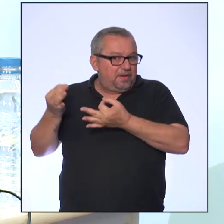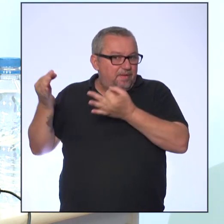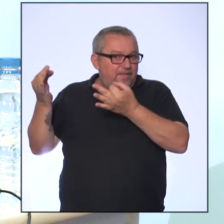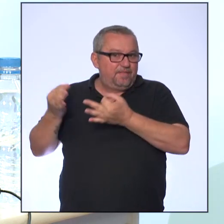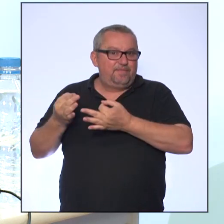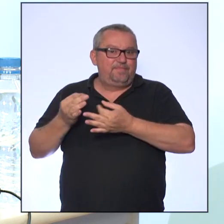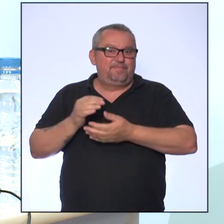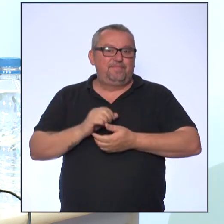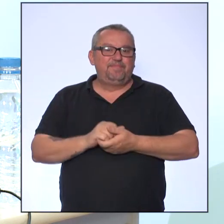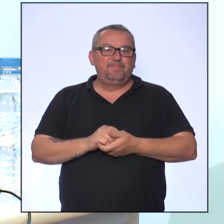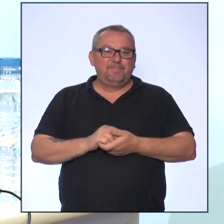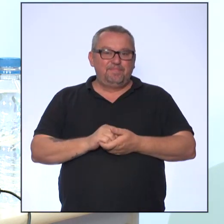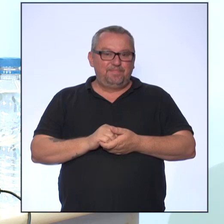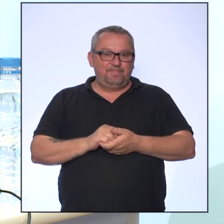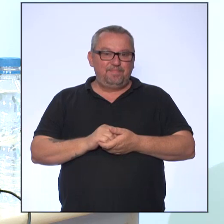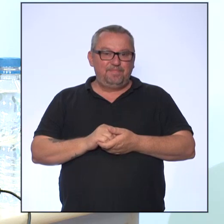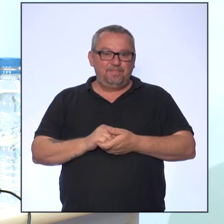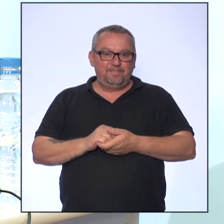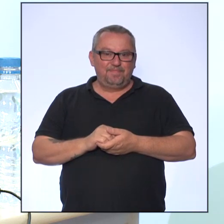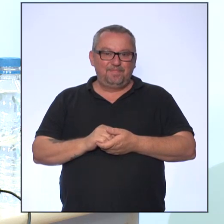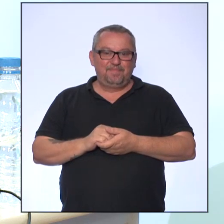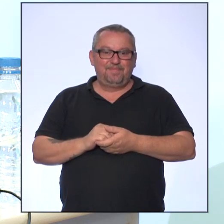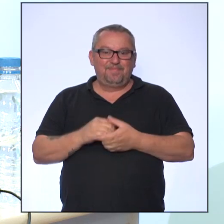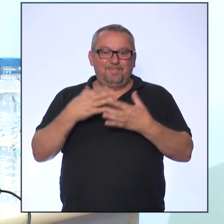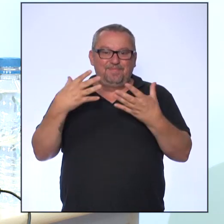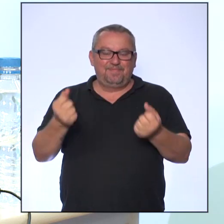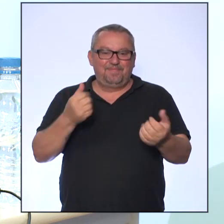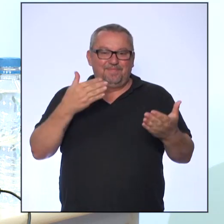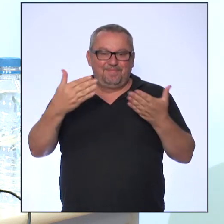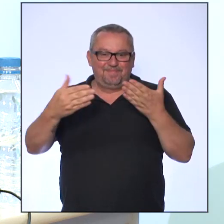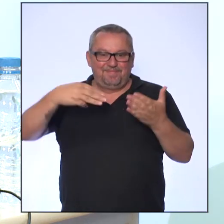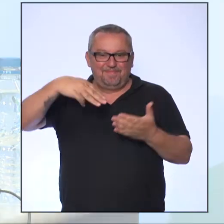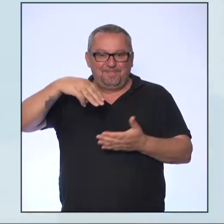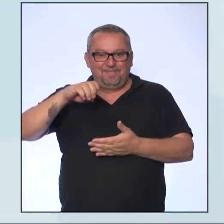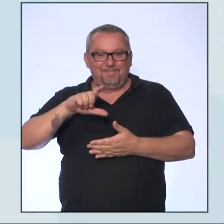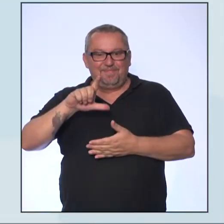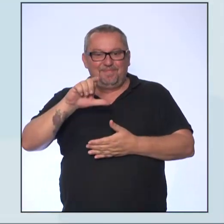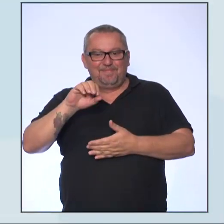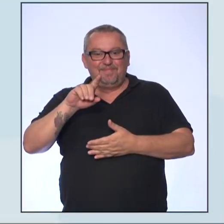Vamos lá, vamos continuar com outros parâmetros. Melodia.